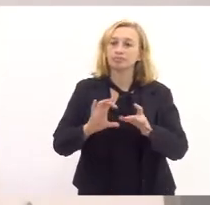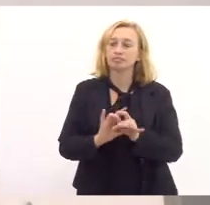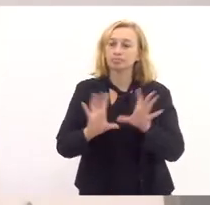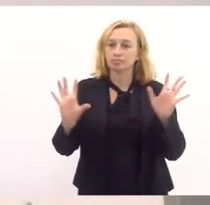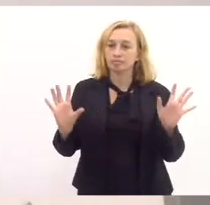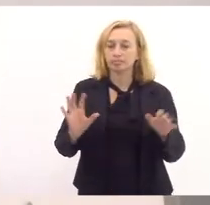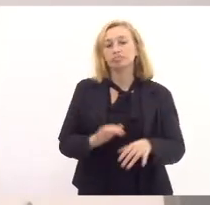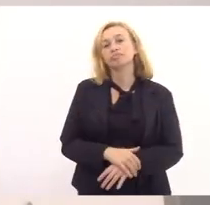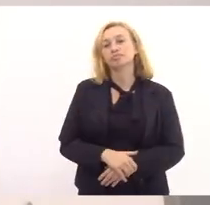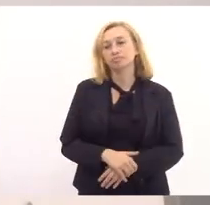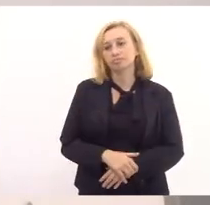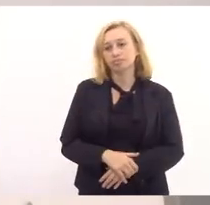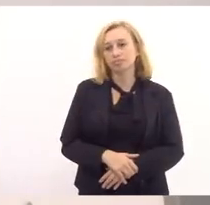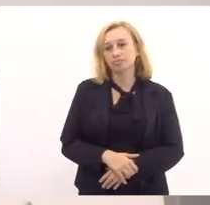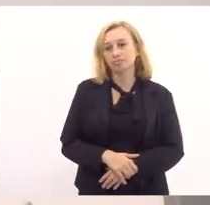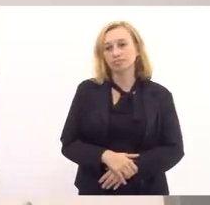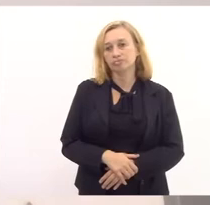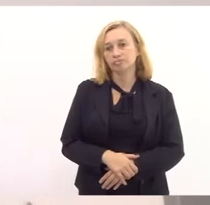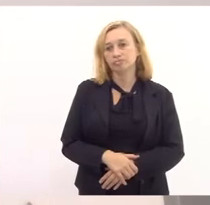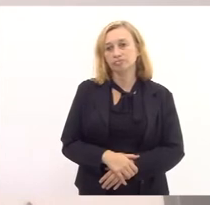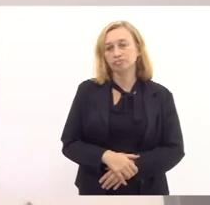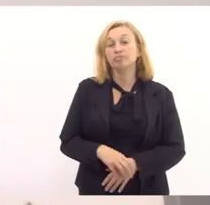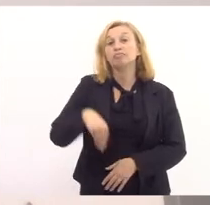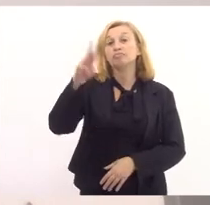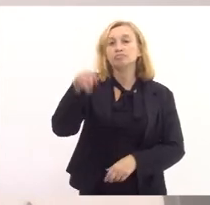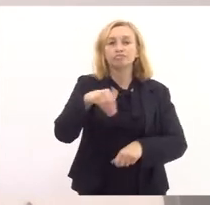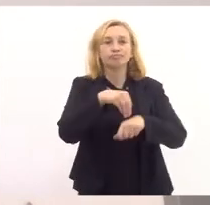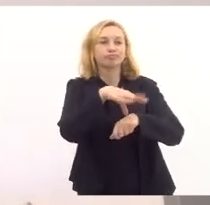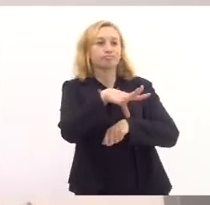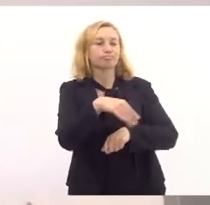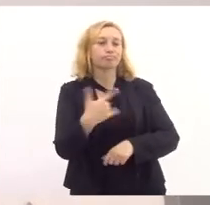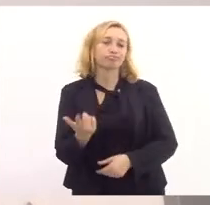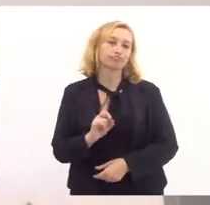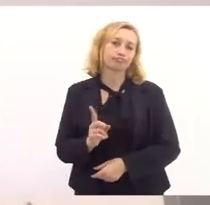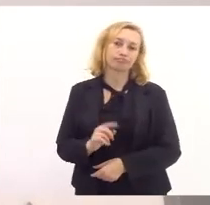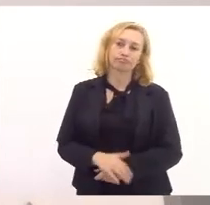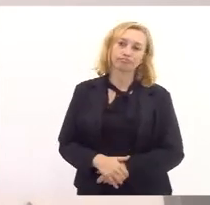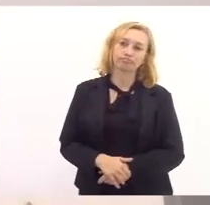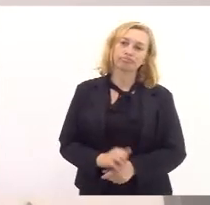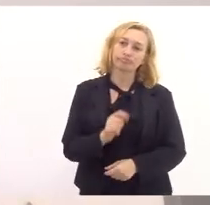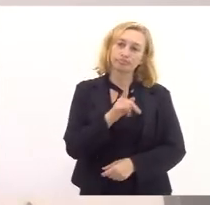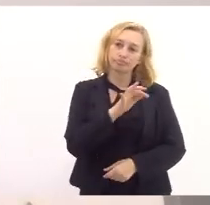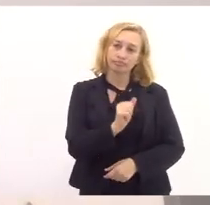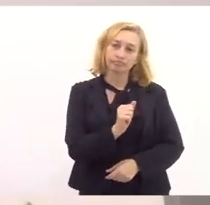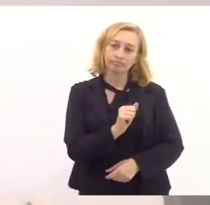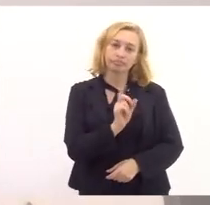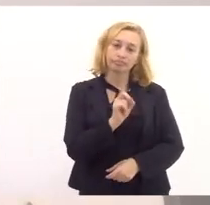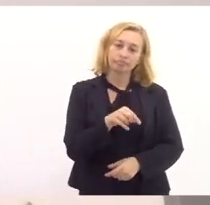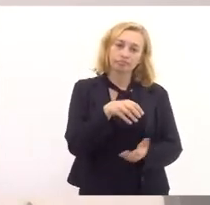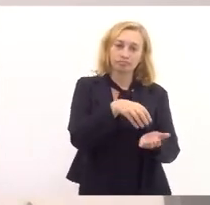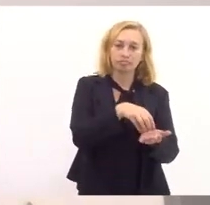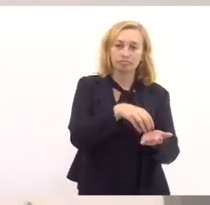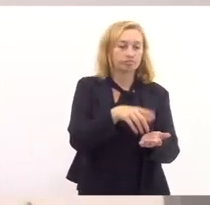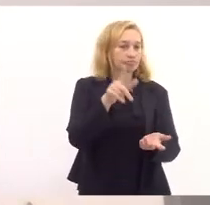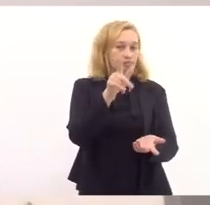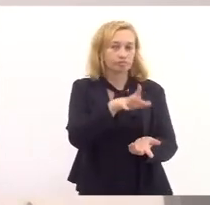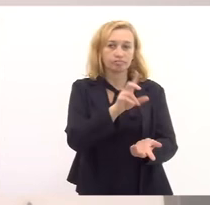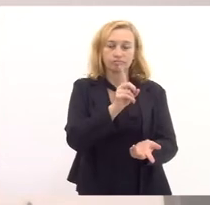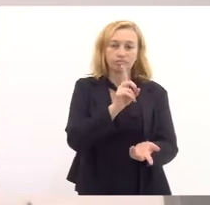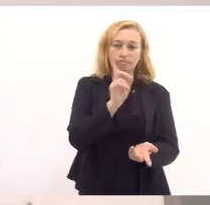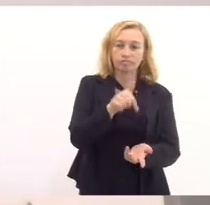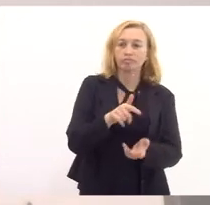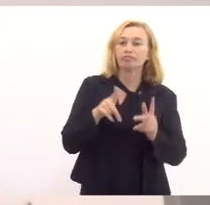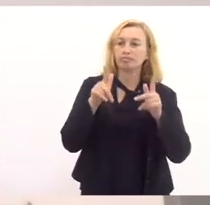independência, e não pelo quem indica. Né? A agência é um órgão diferente, não é igual um cargo